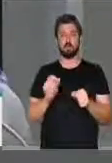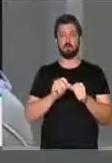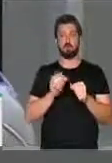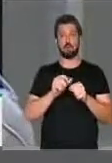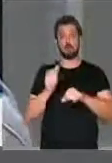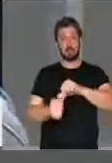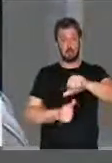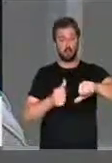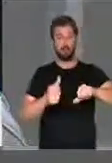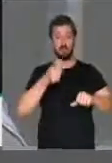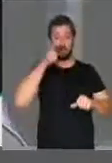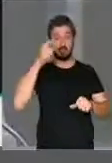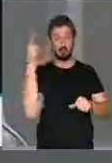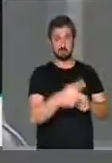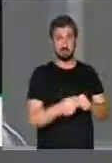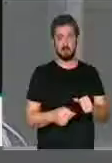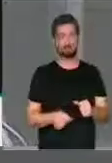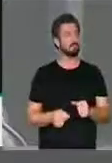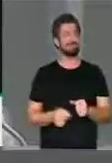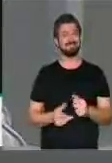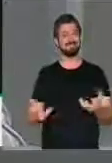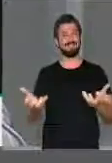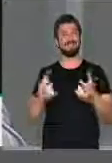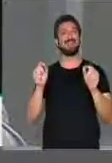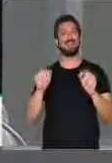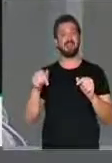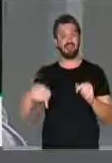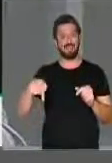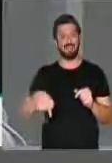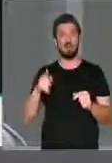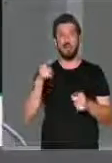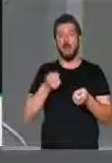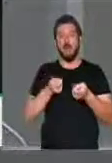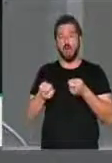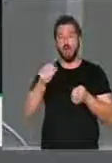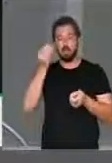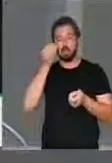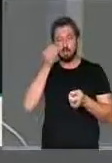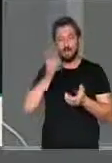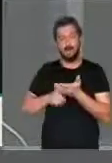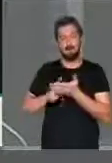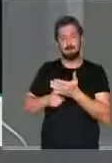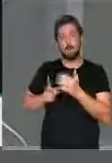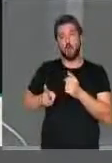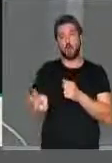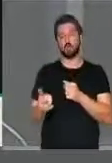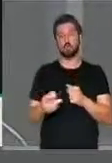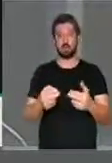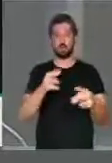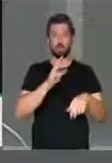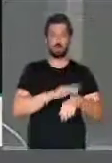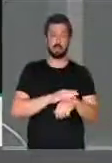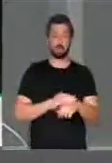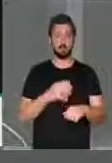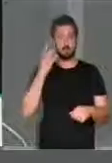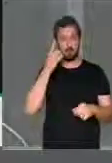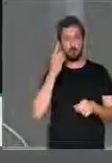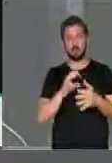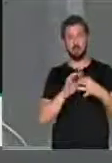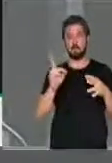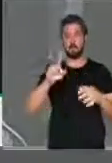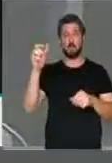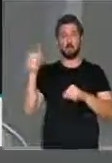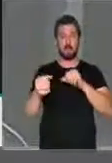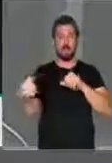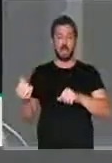processo de renovação que lhe interessa, está se querendo aqui montar um esquema para manutenção de mandatos, para não